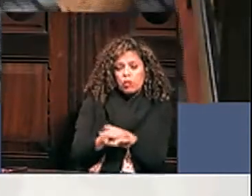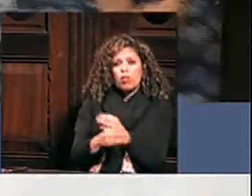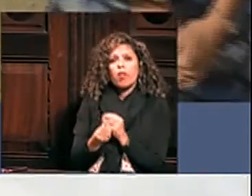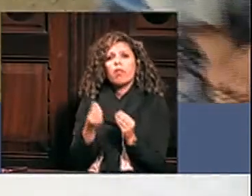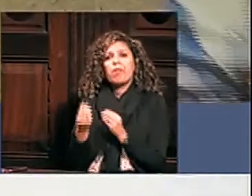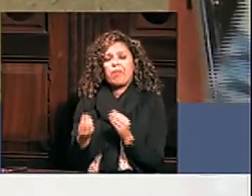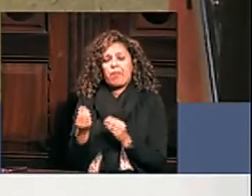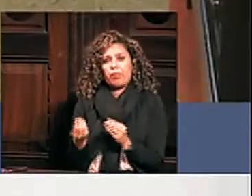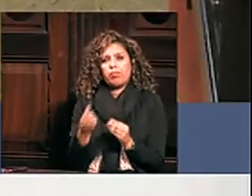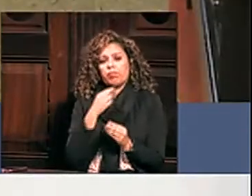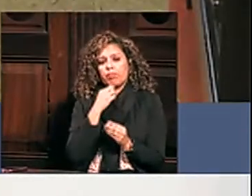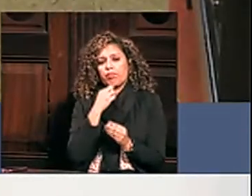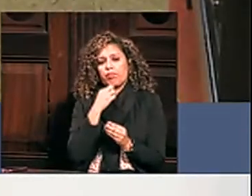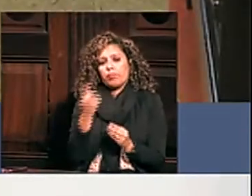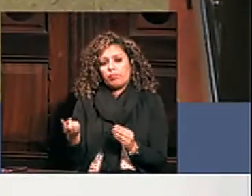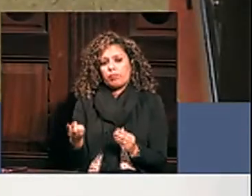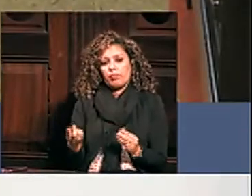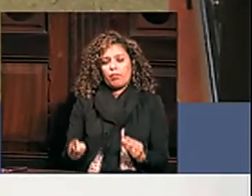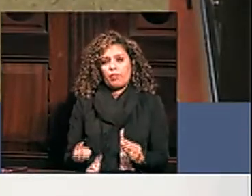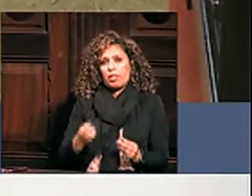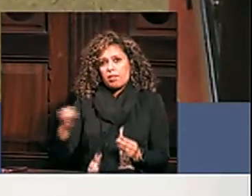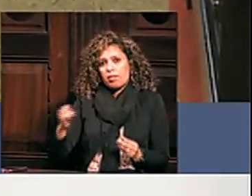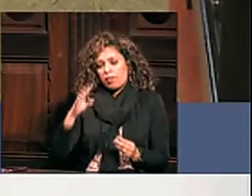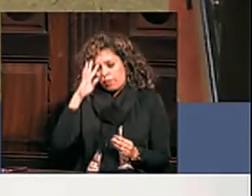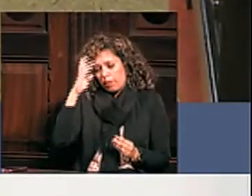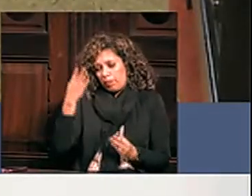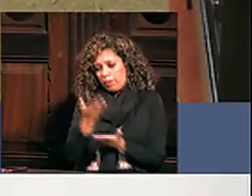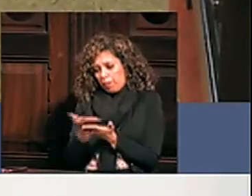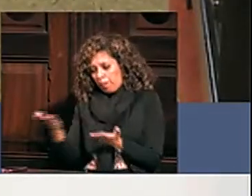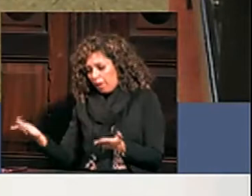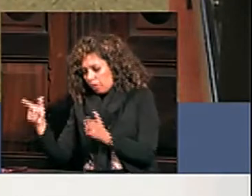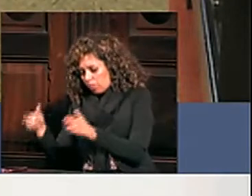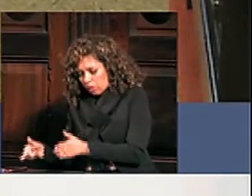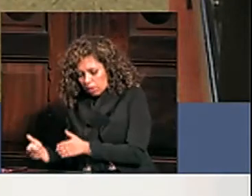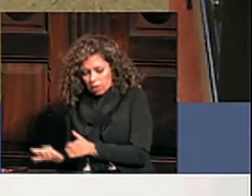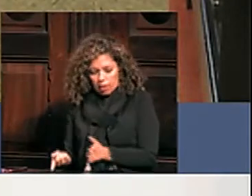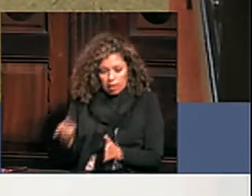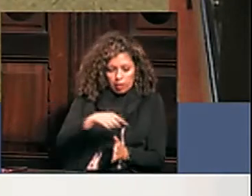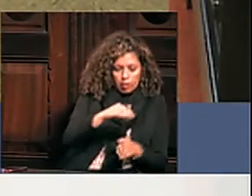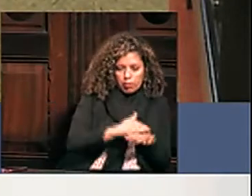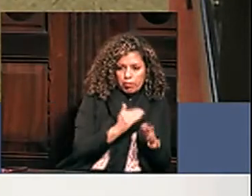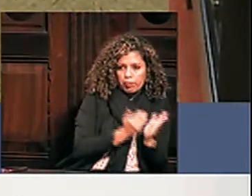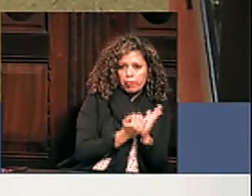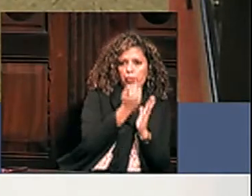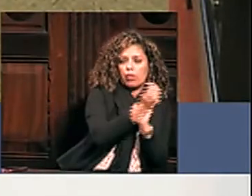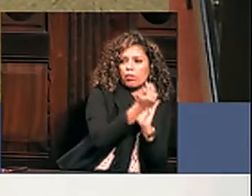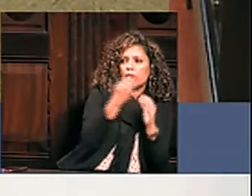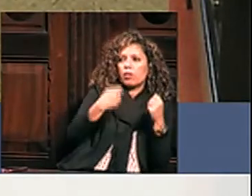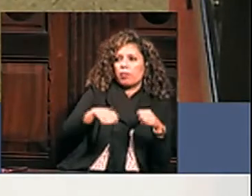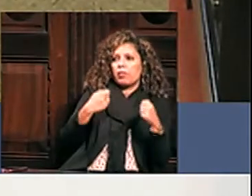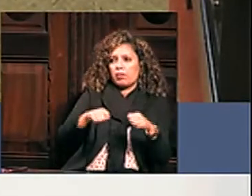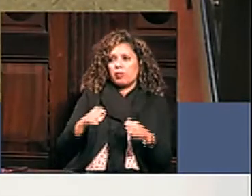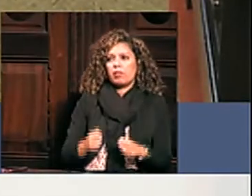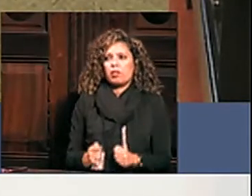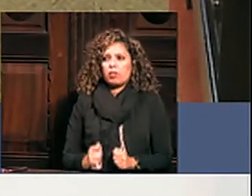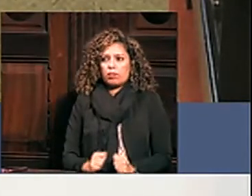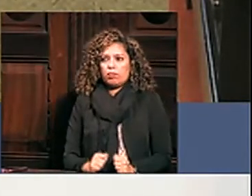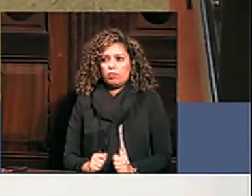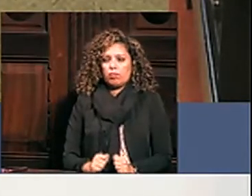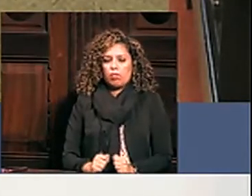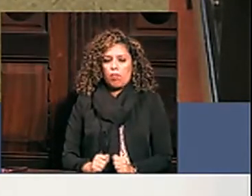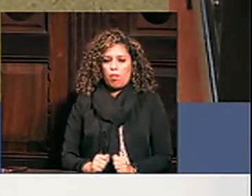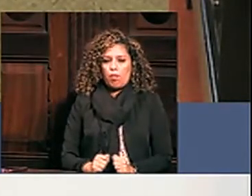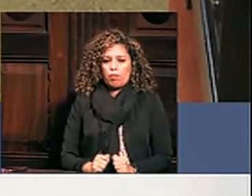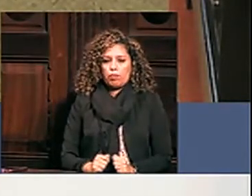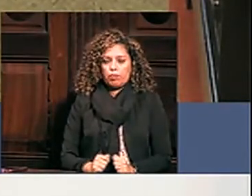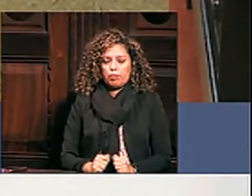tudo que você diminui de um lado, você tem que compensar do outro. Eu até acho possível, porque nós estamos